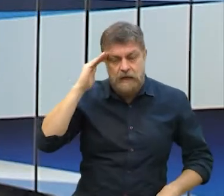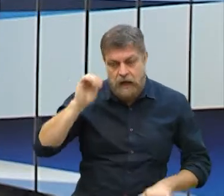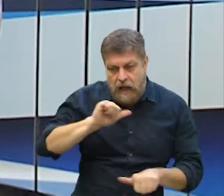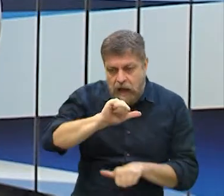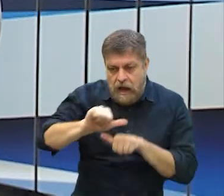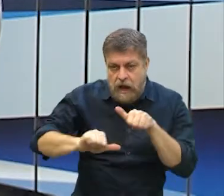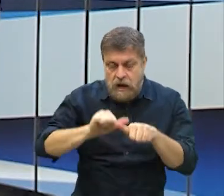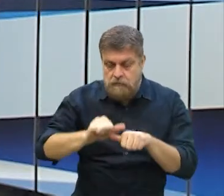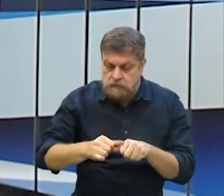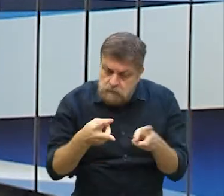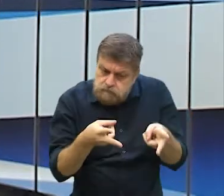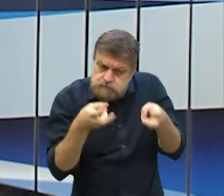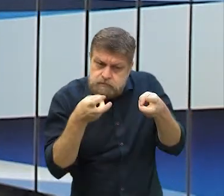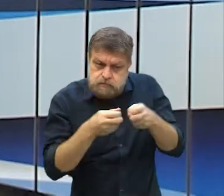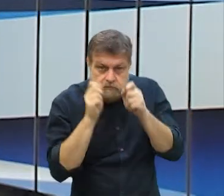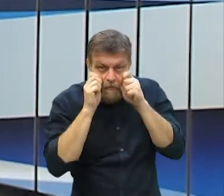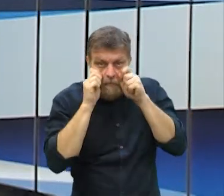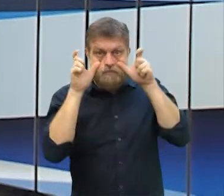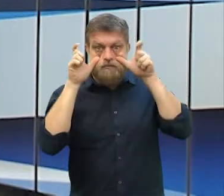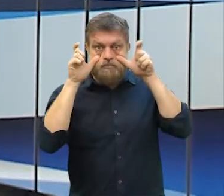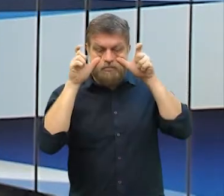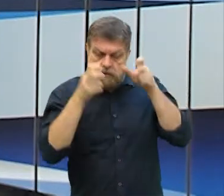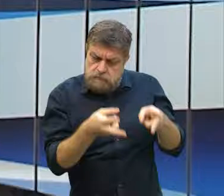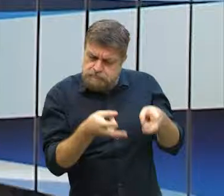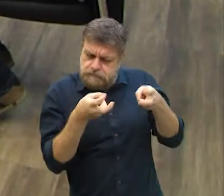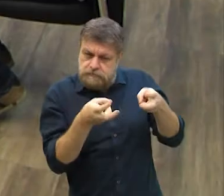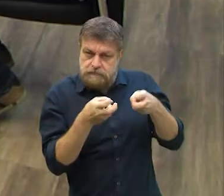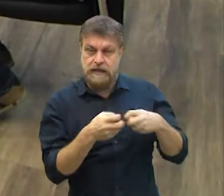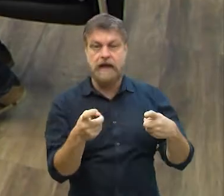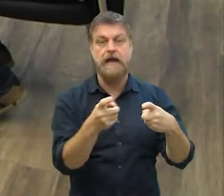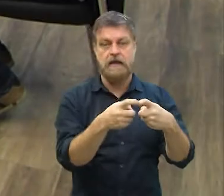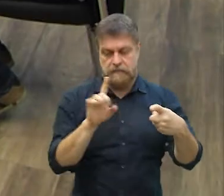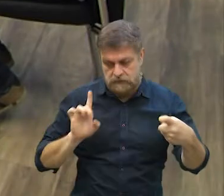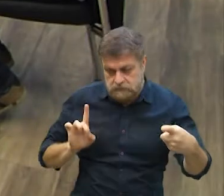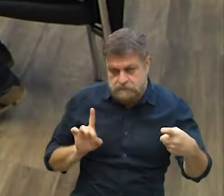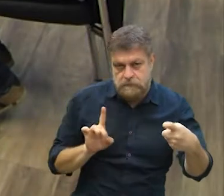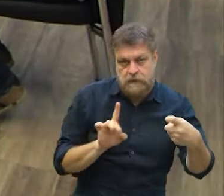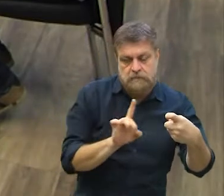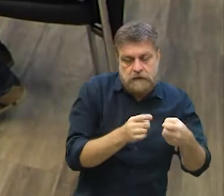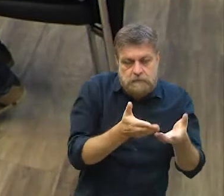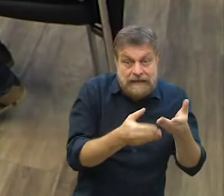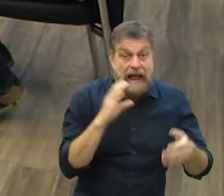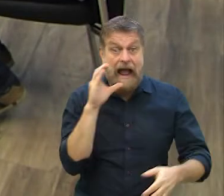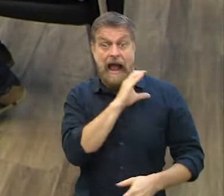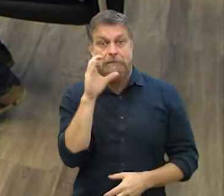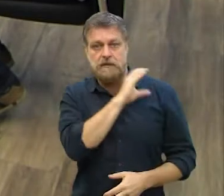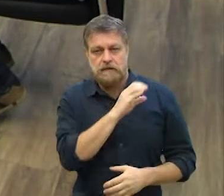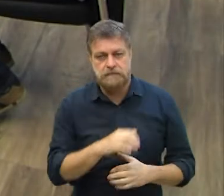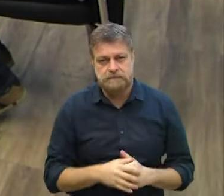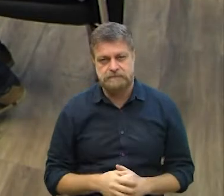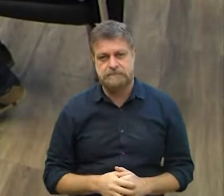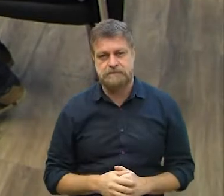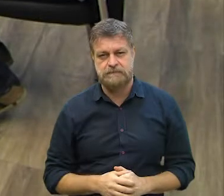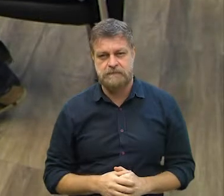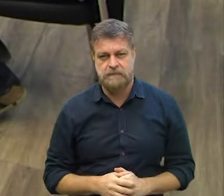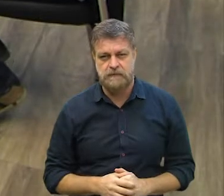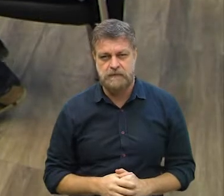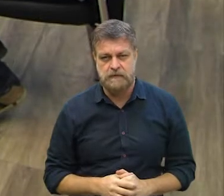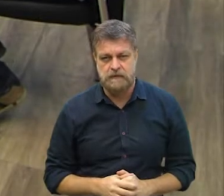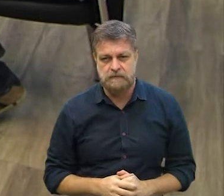entendimento pode fazer o homem prestar atenção em alguns sinais e procurar um médico especialista de uma forma rápida.